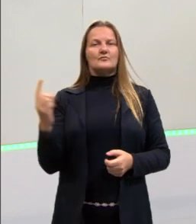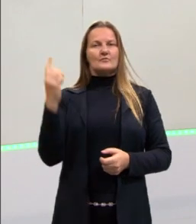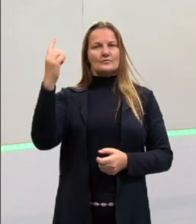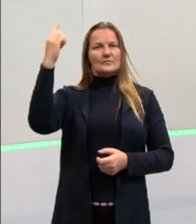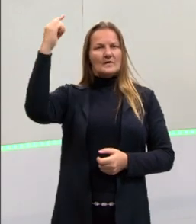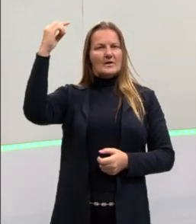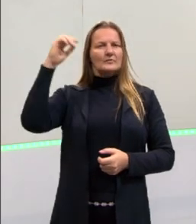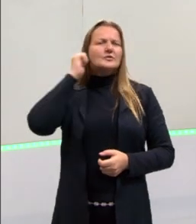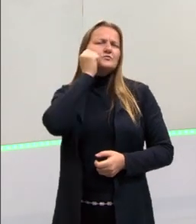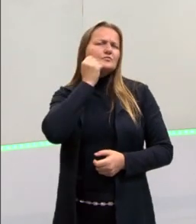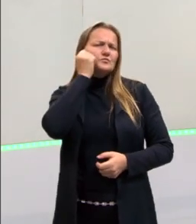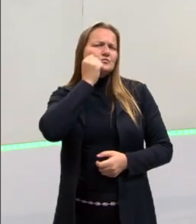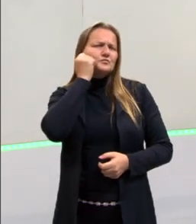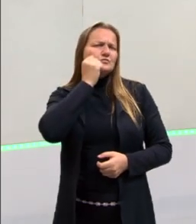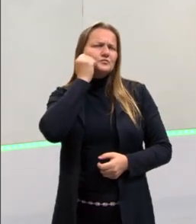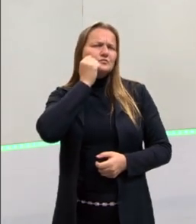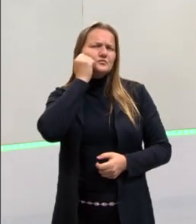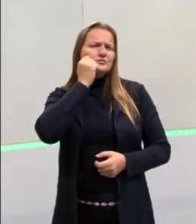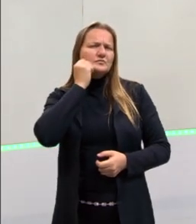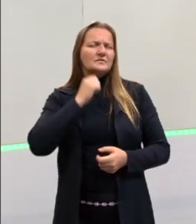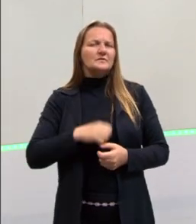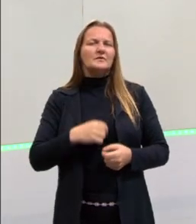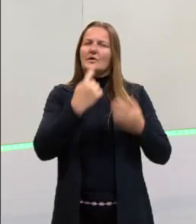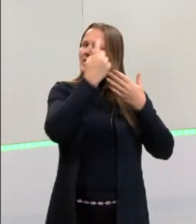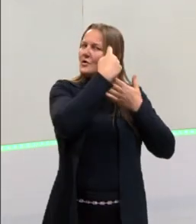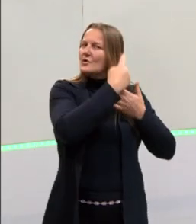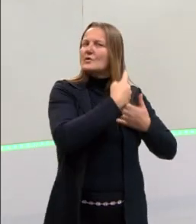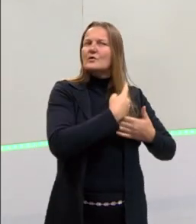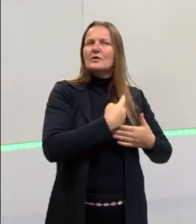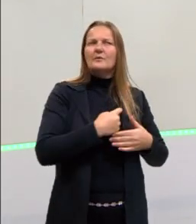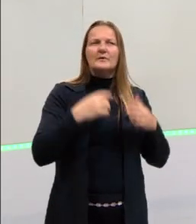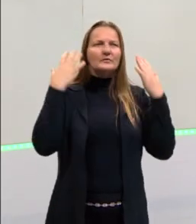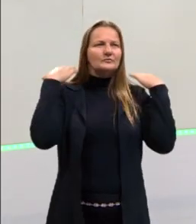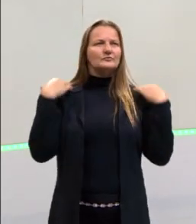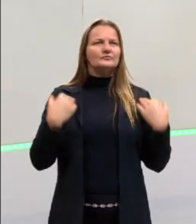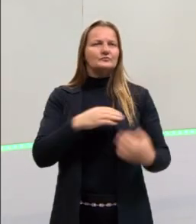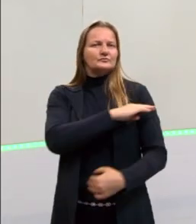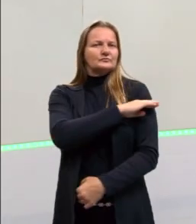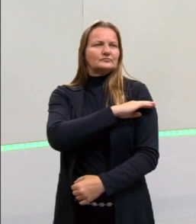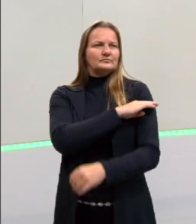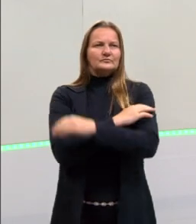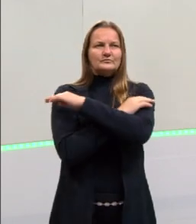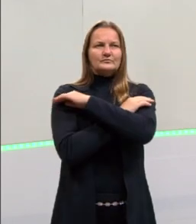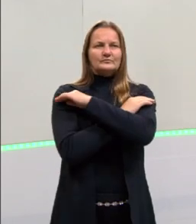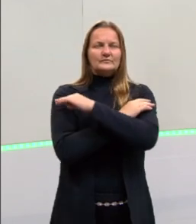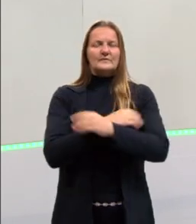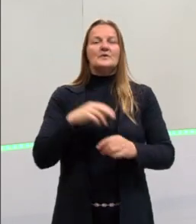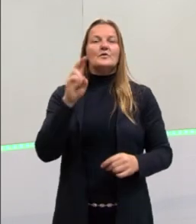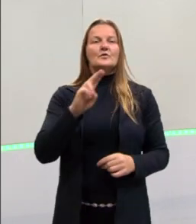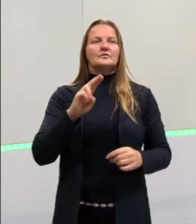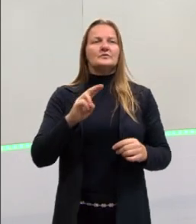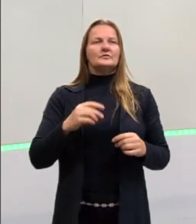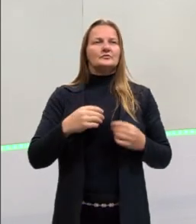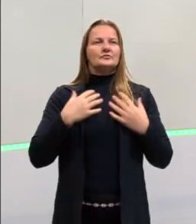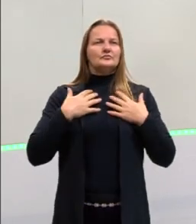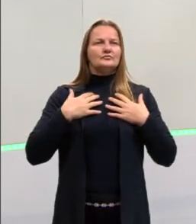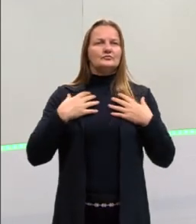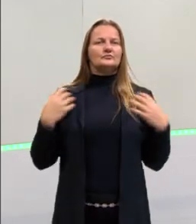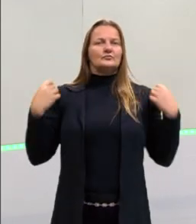alta Negra meus cabelos hoje estão soltos sobre os ombros estão vestindo